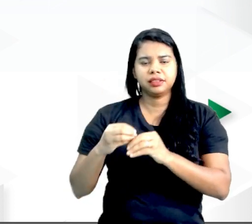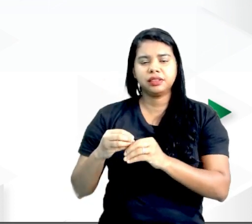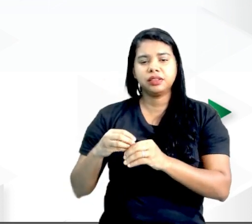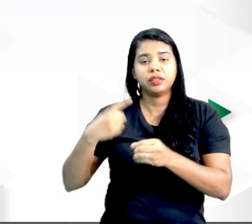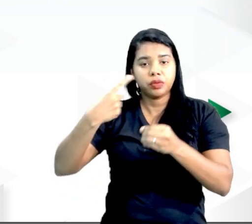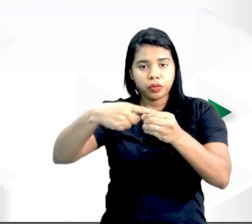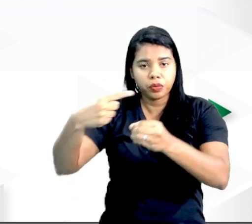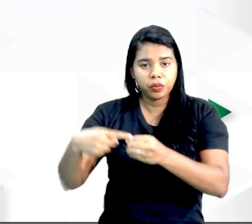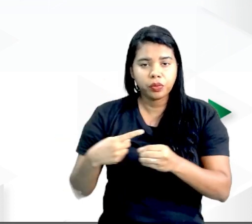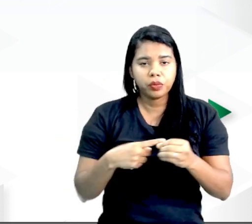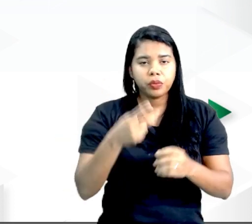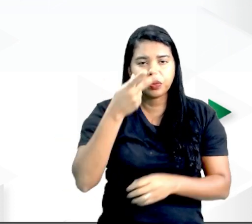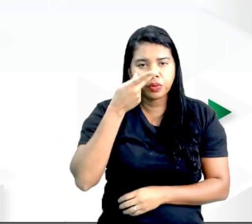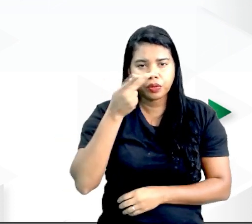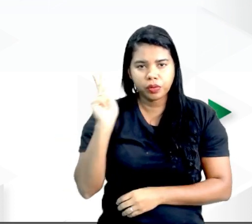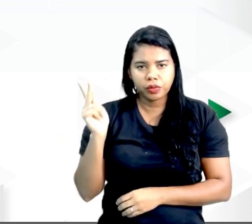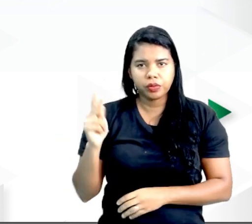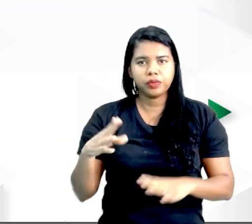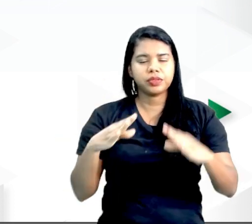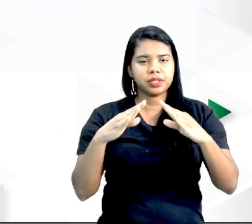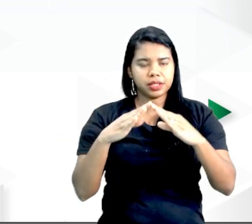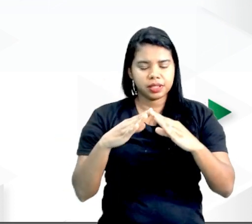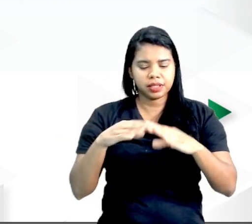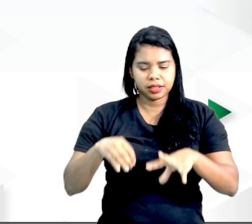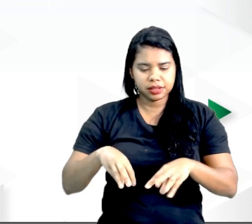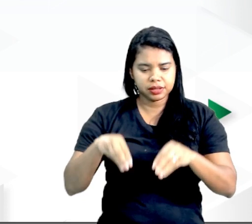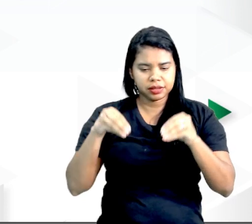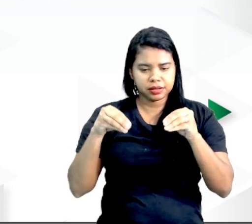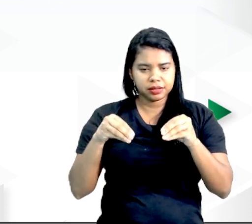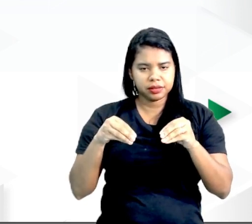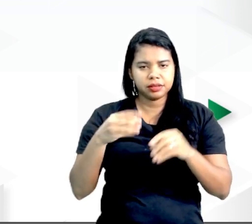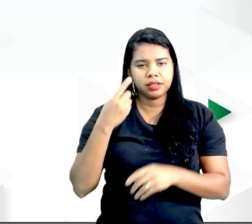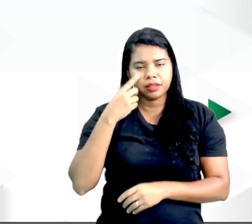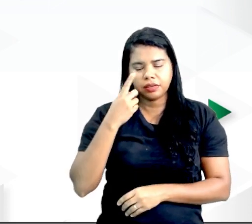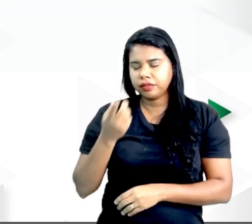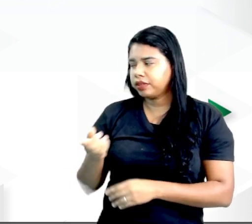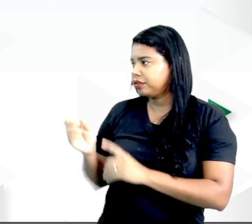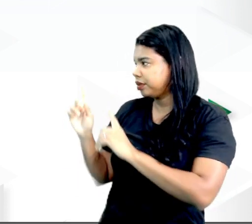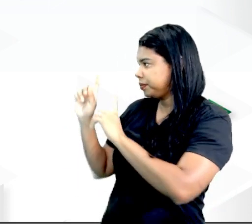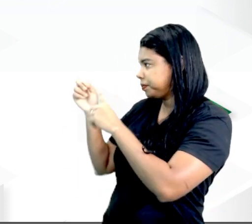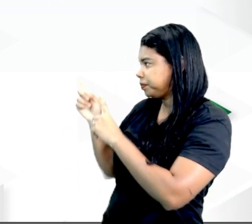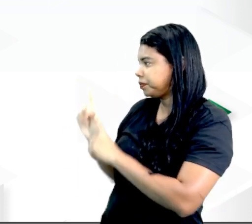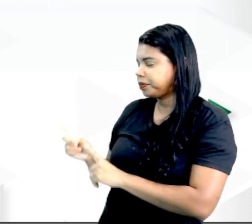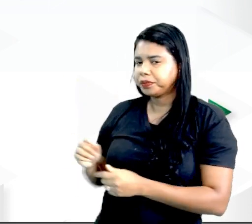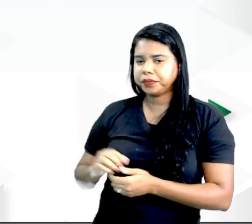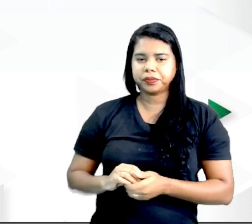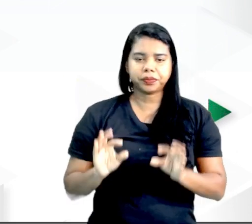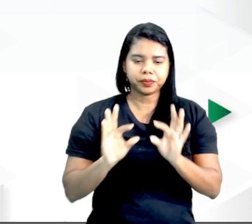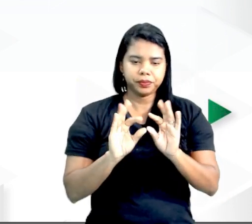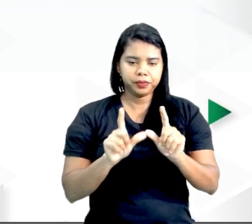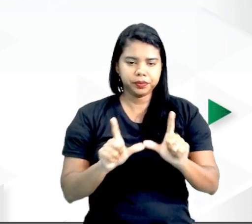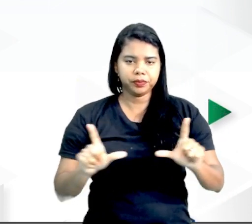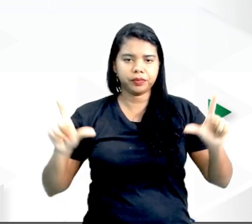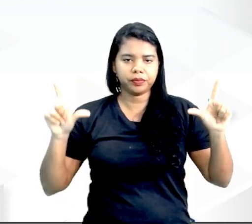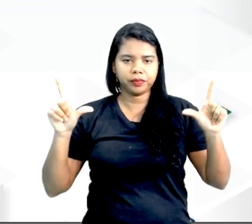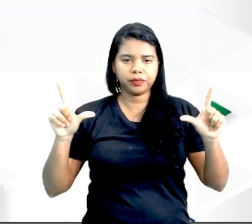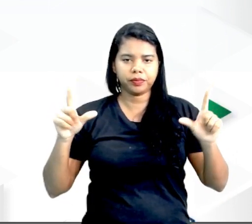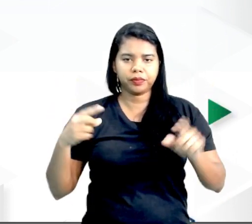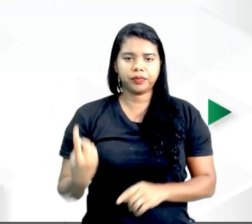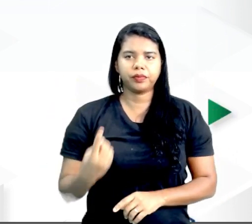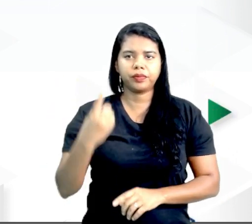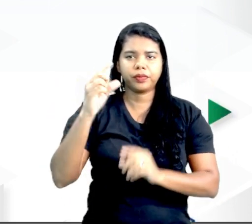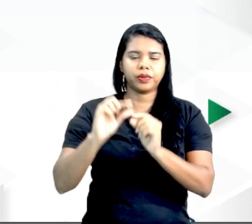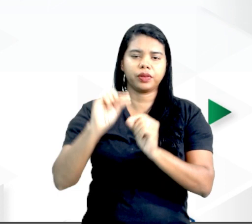quando visitar a casa de farinha, vai descobrir o salamim, beleza? Comprimento, altura interna, né, 16